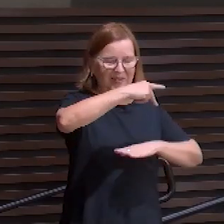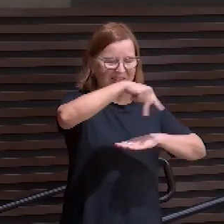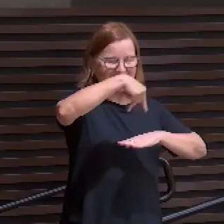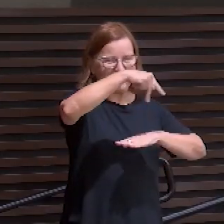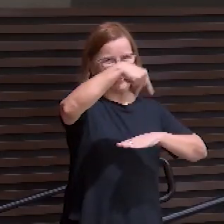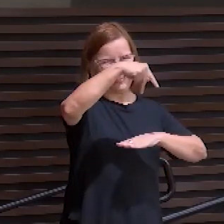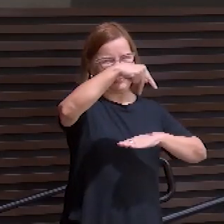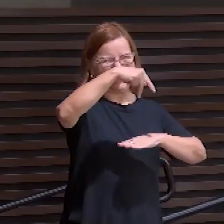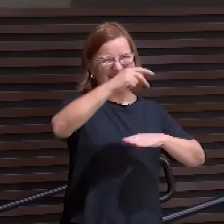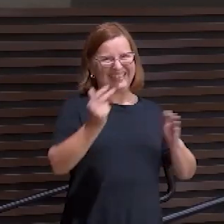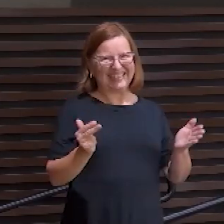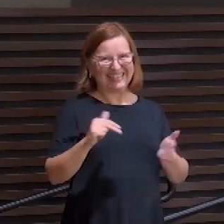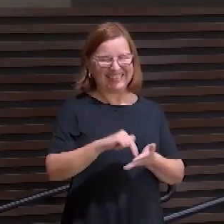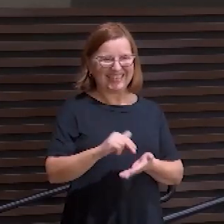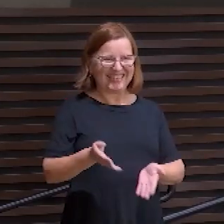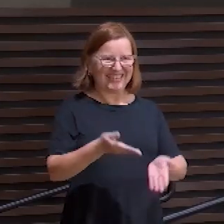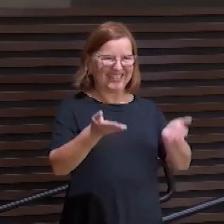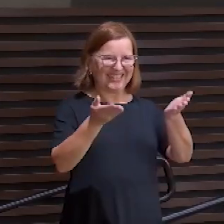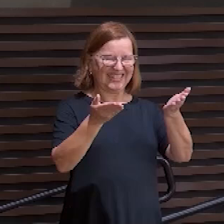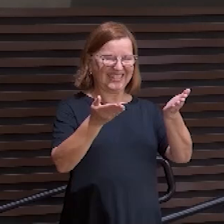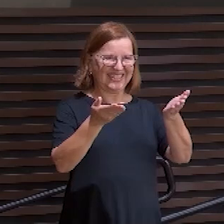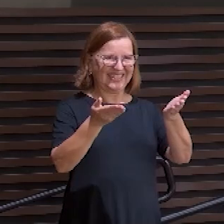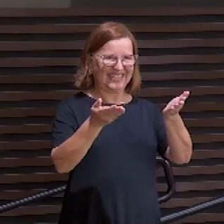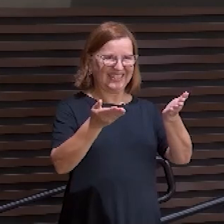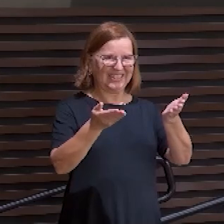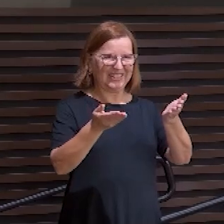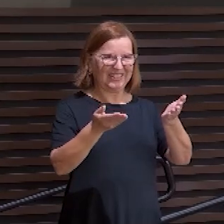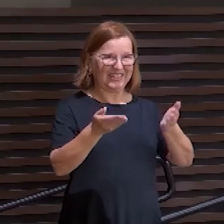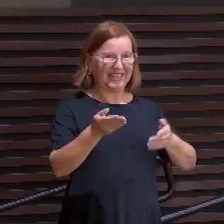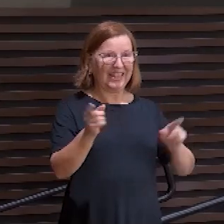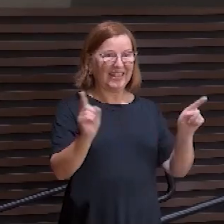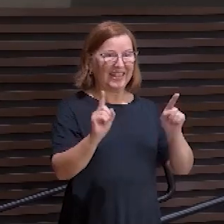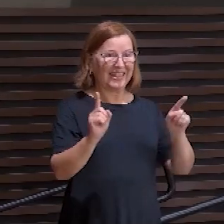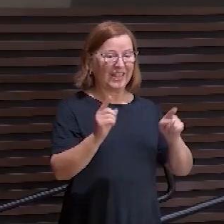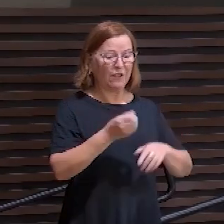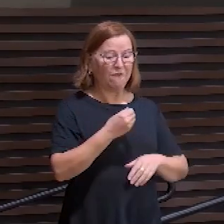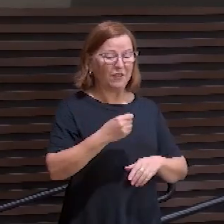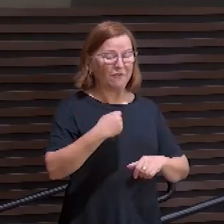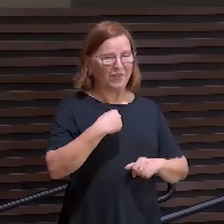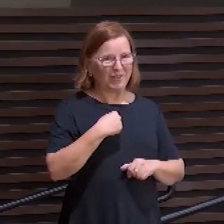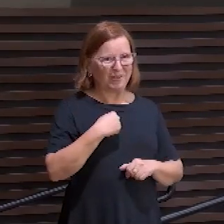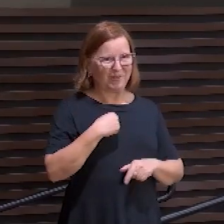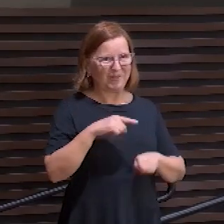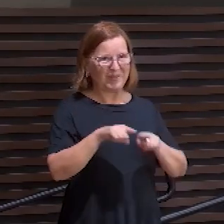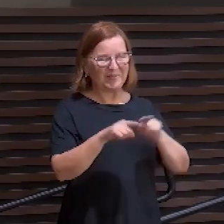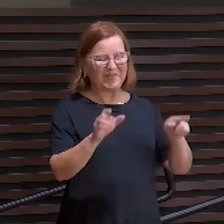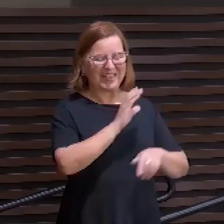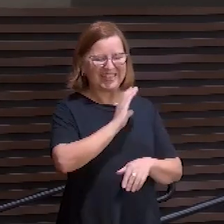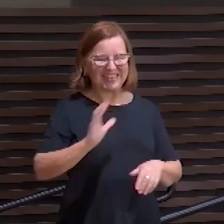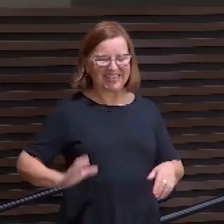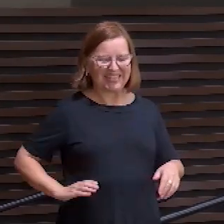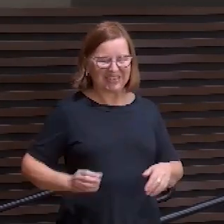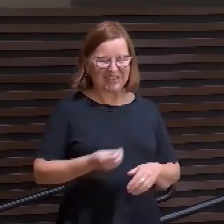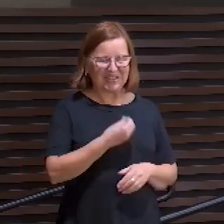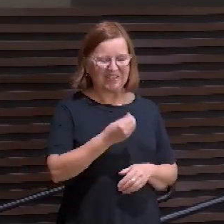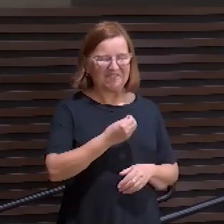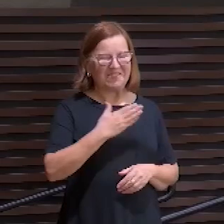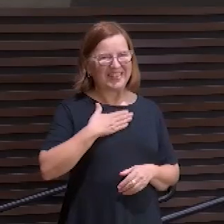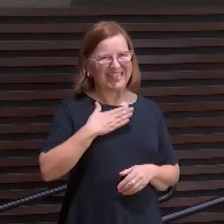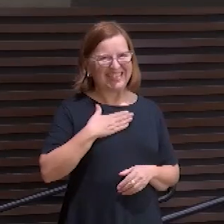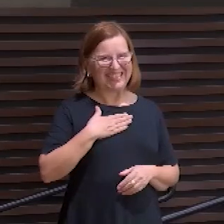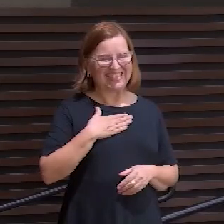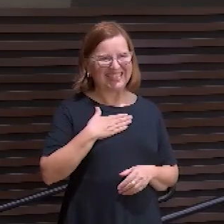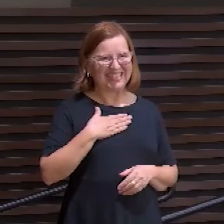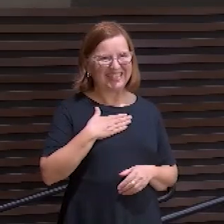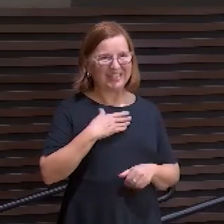ressurreição. De não mais vivo eu, mas Cristo vive em mim. Quando